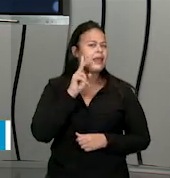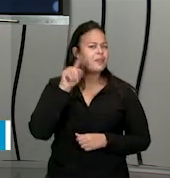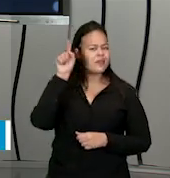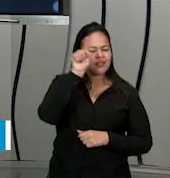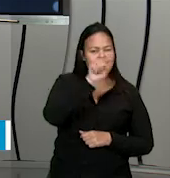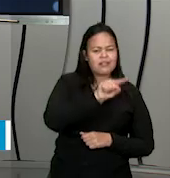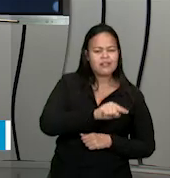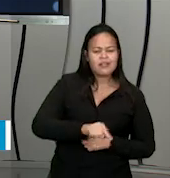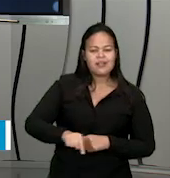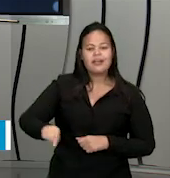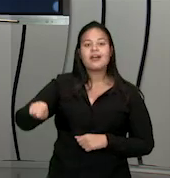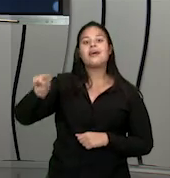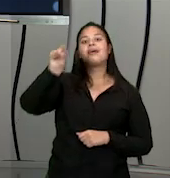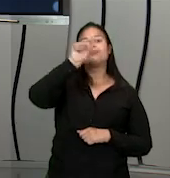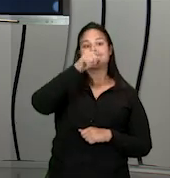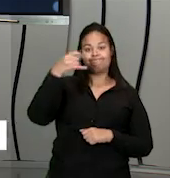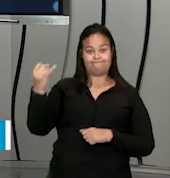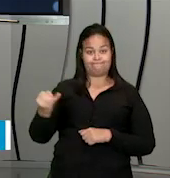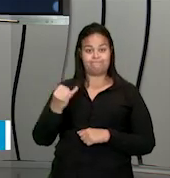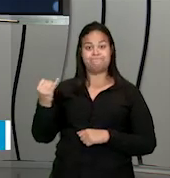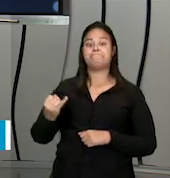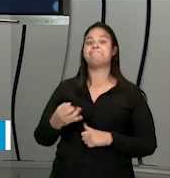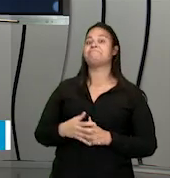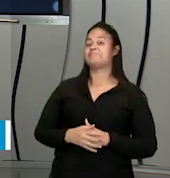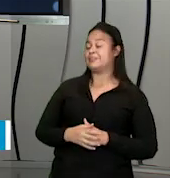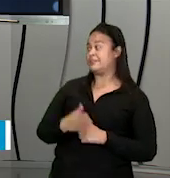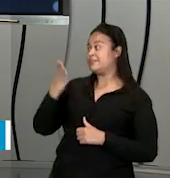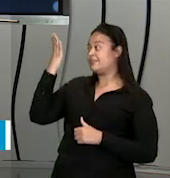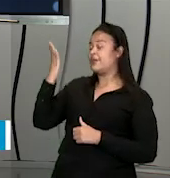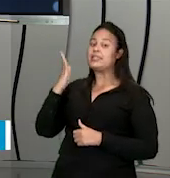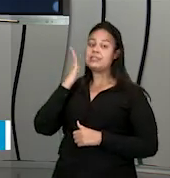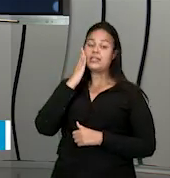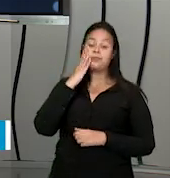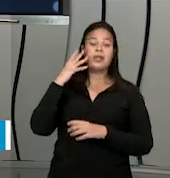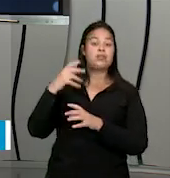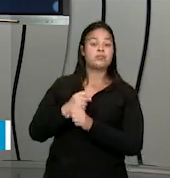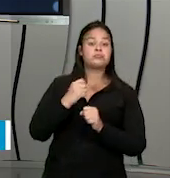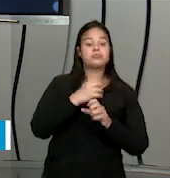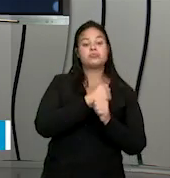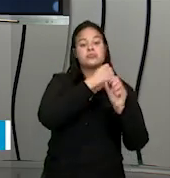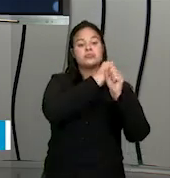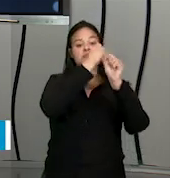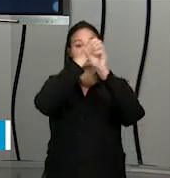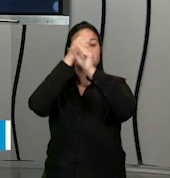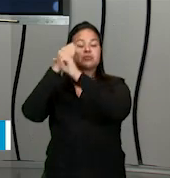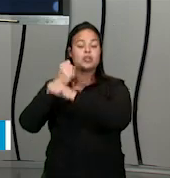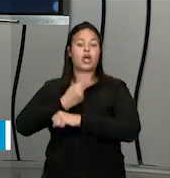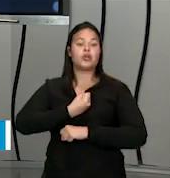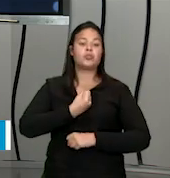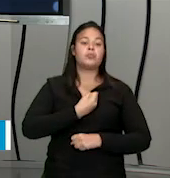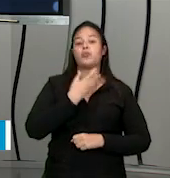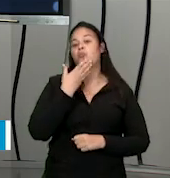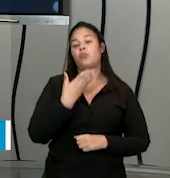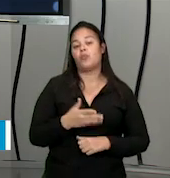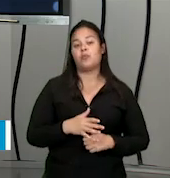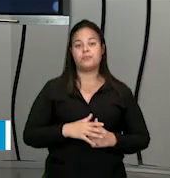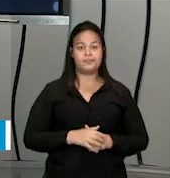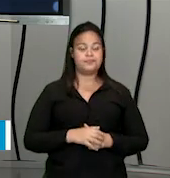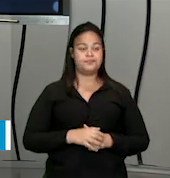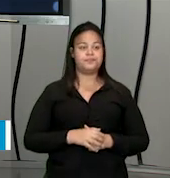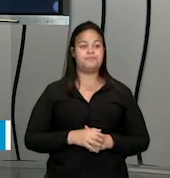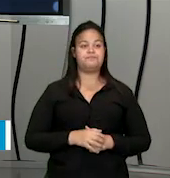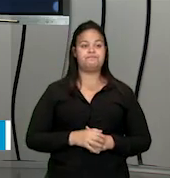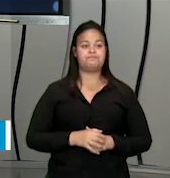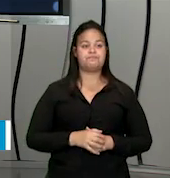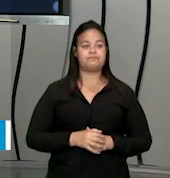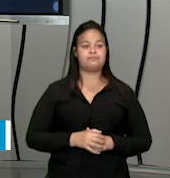A importância de você saber o círculo é isso aqui, ó. É você saber esses valores. Então, seno de zero, né? Eu vou colocar